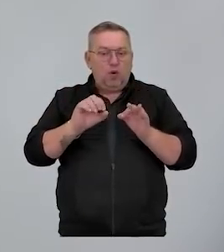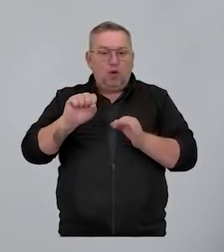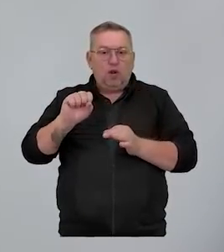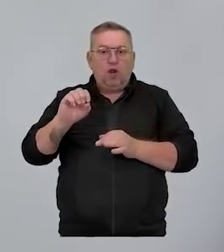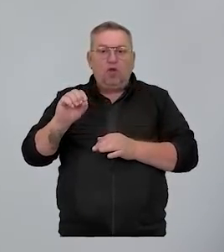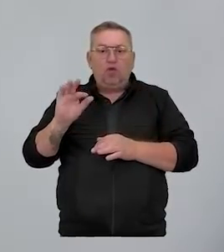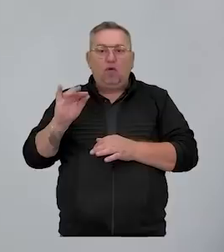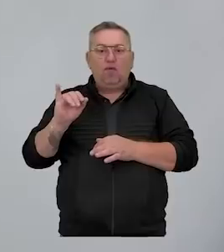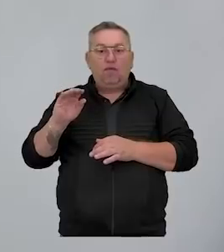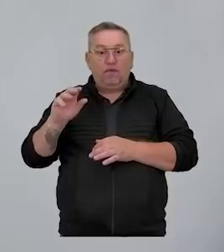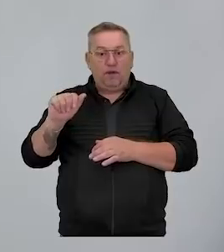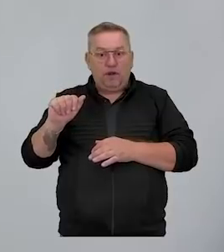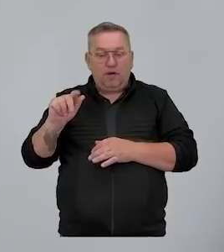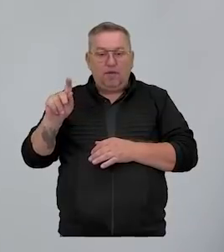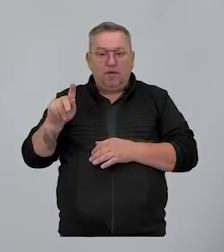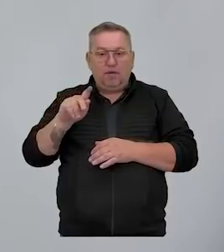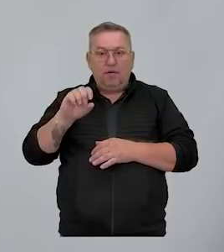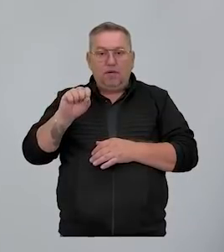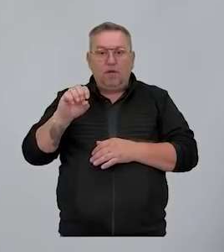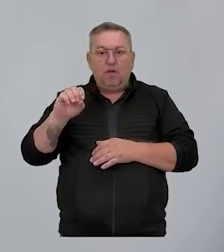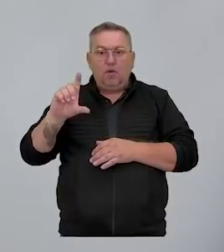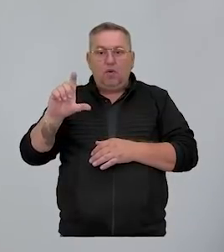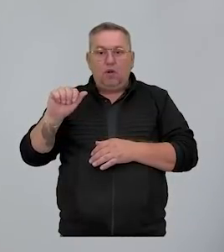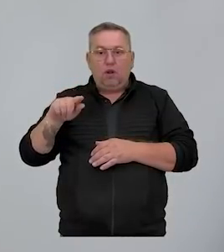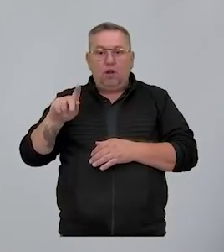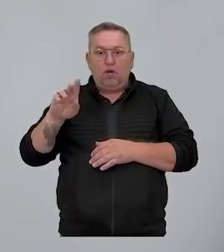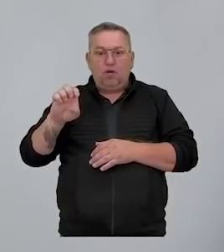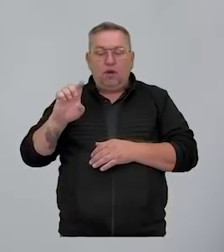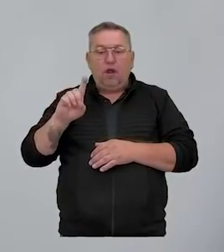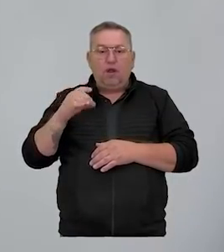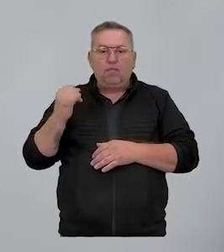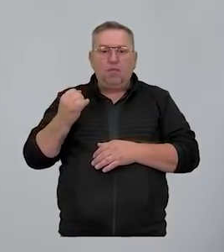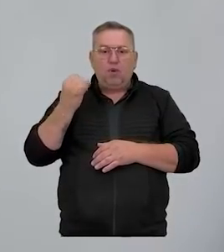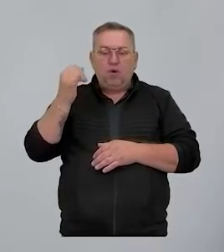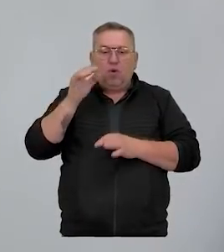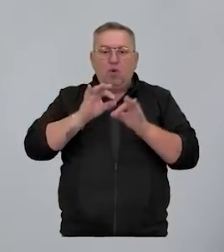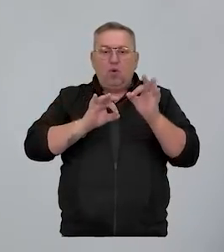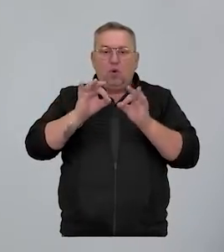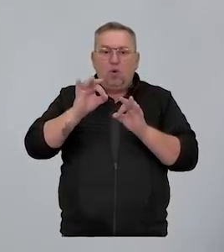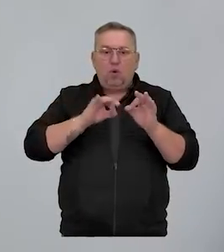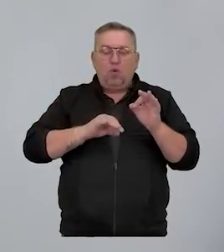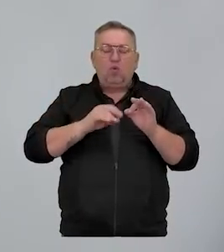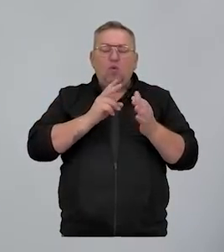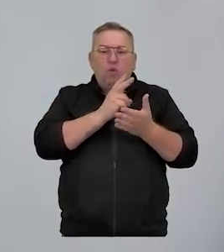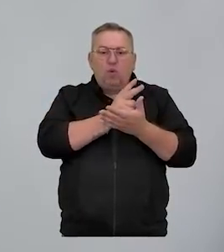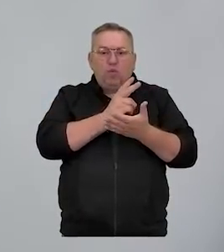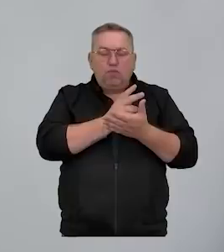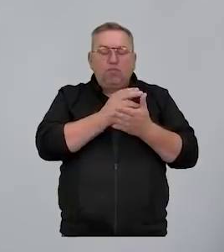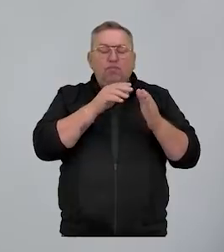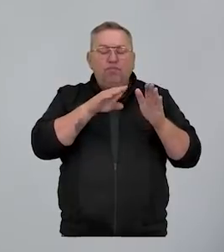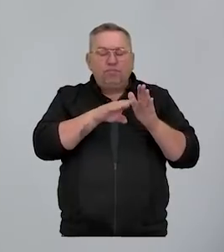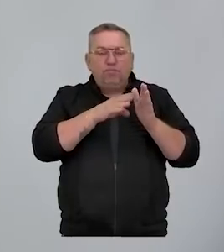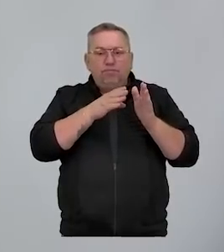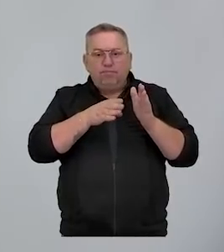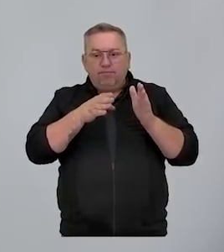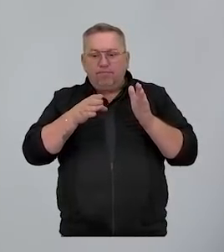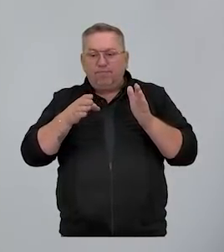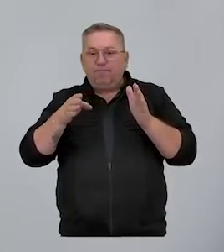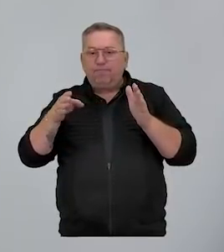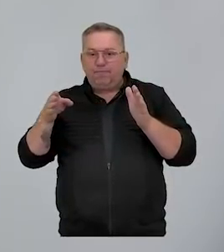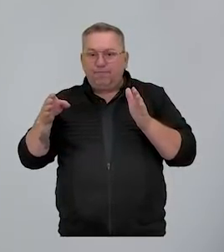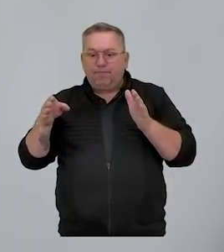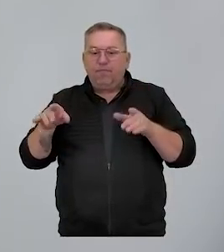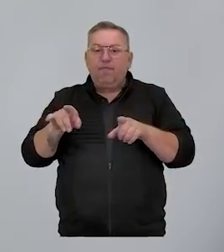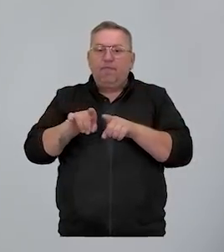Sofia, da ProSolange, colocou: muito importante para se organizar, manter sua rotina. E aí ela complementa que os alunos